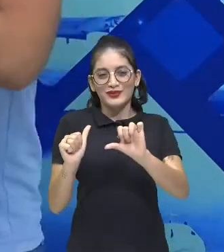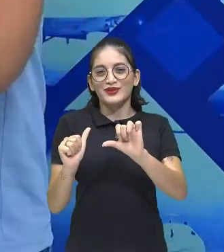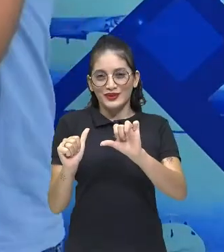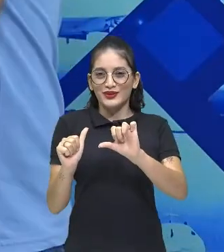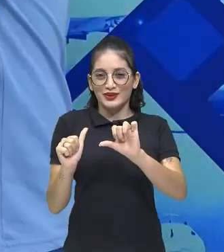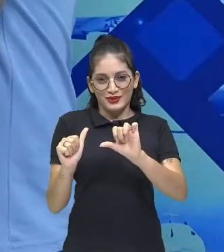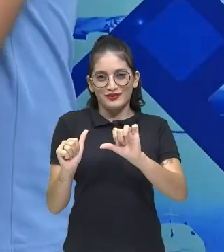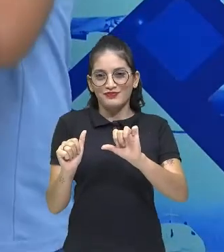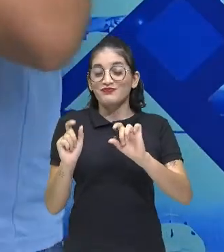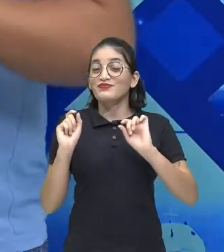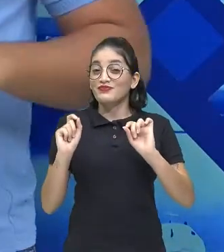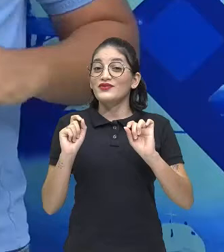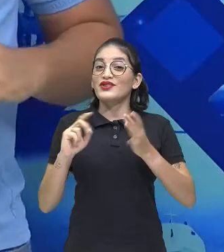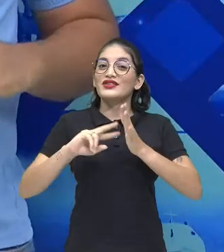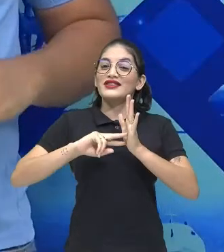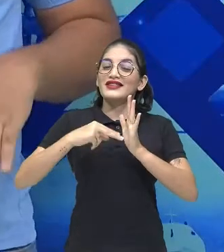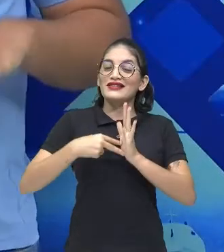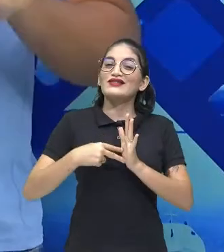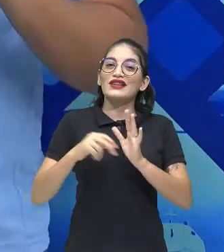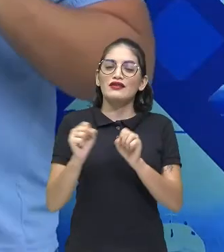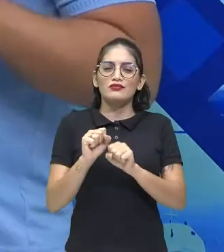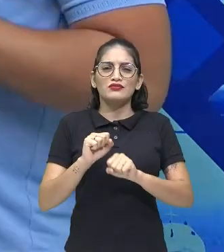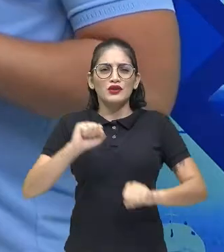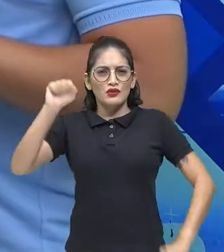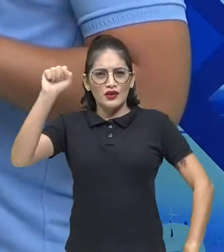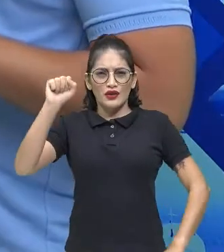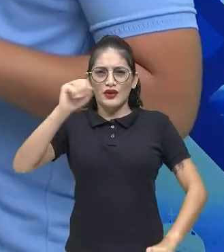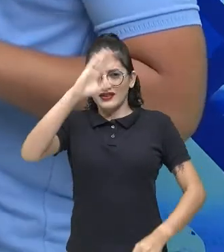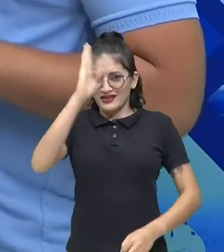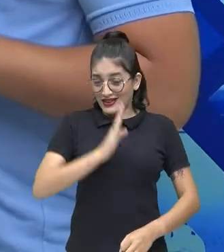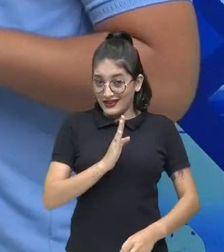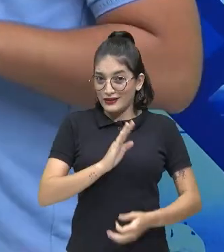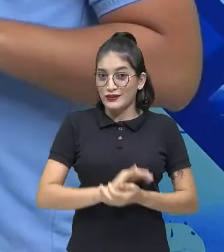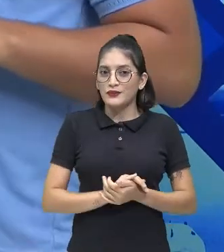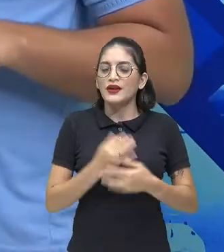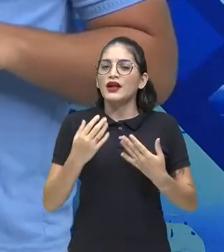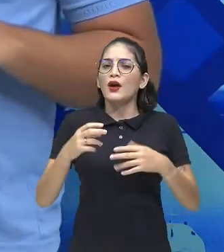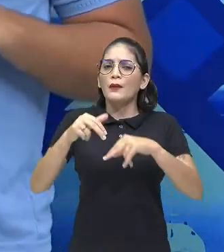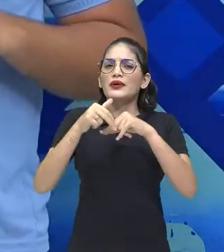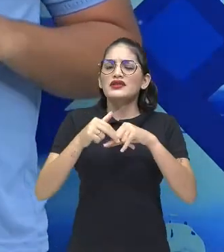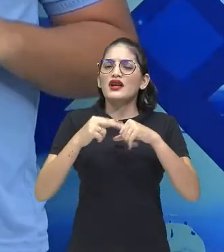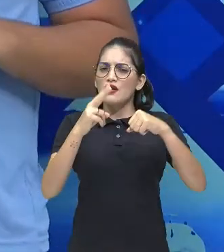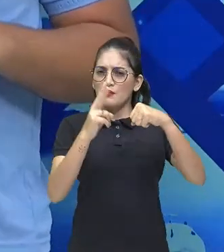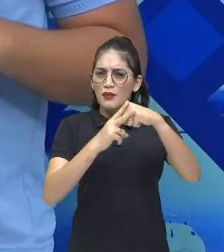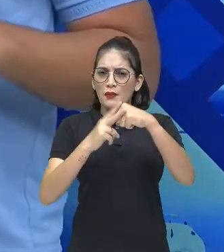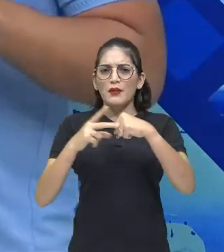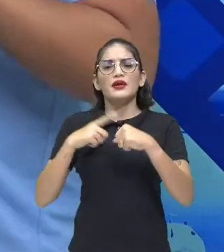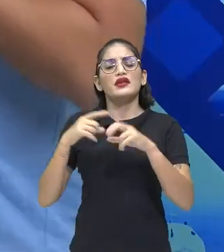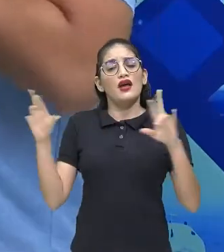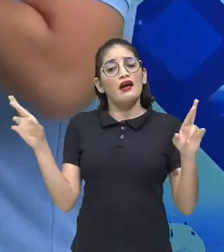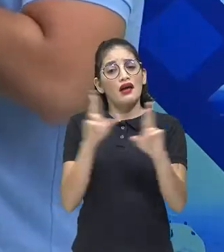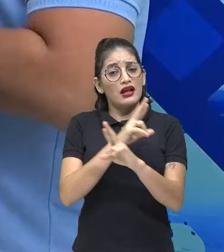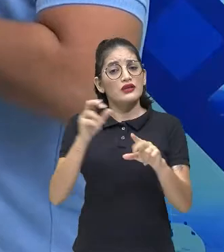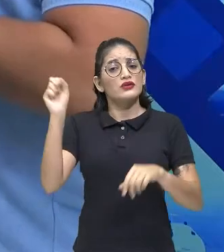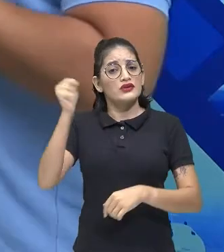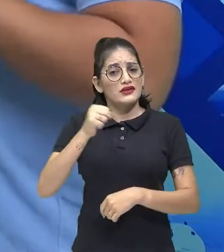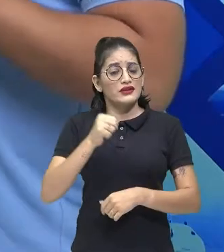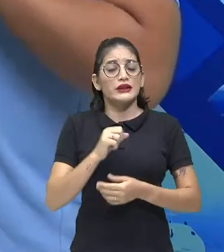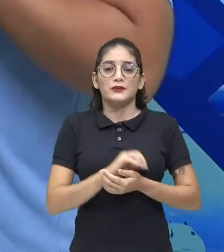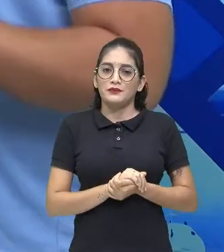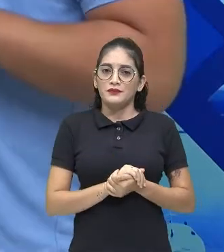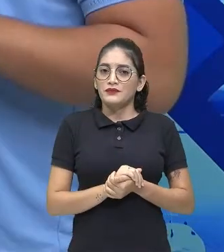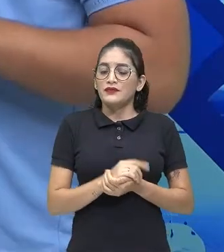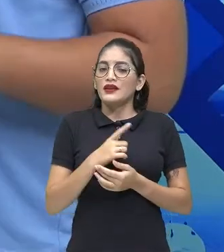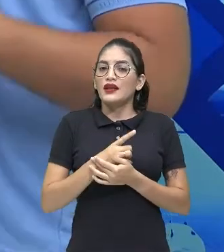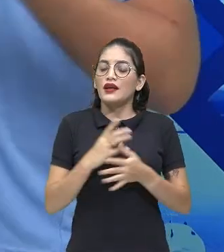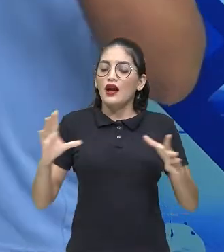ou seja, virou um herói nacional. Observem que esses verbos trazem essas relações de sentido. E eles vão fazer exatamente